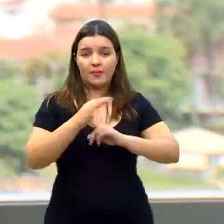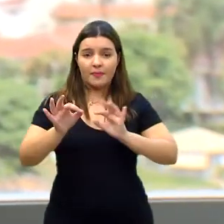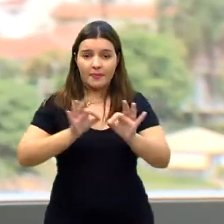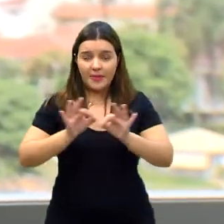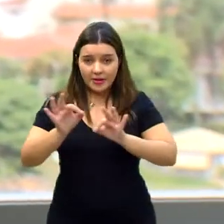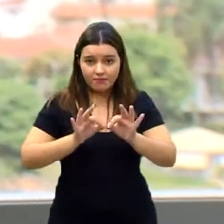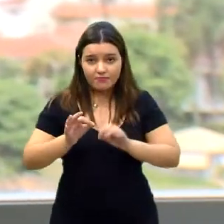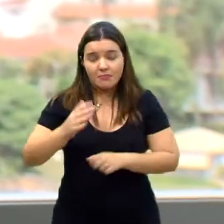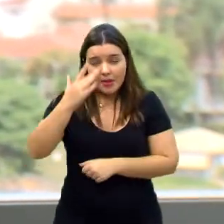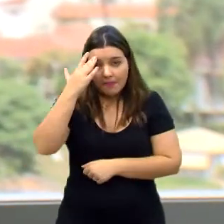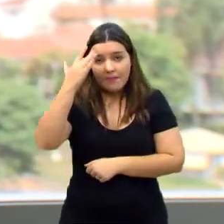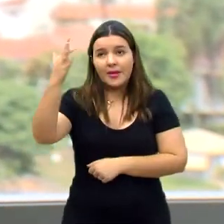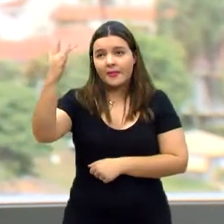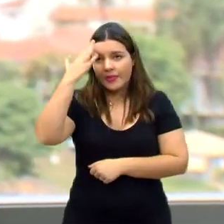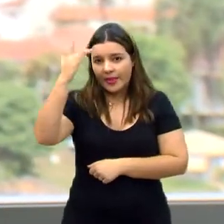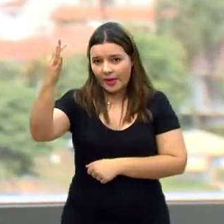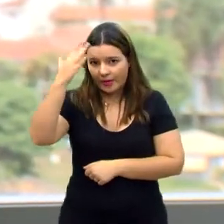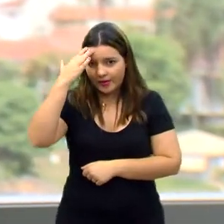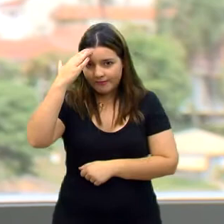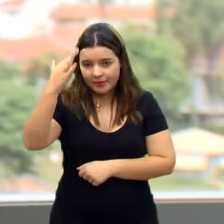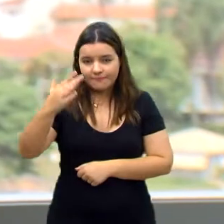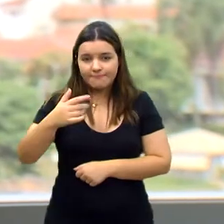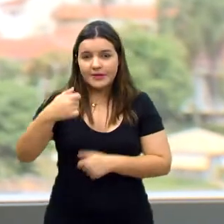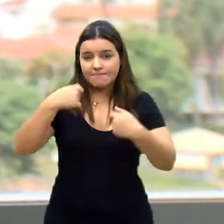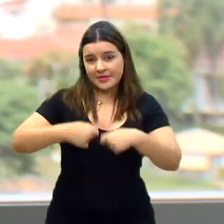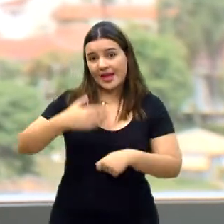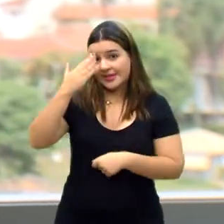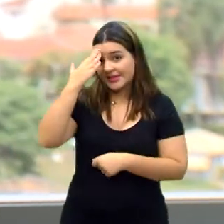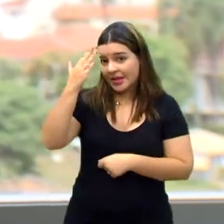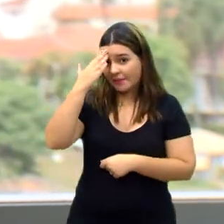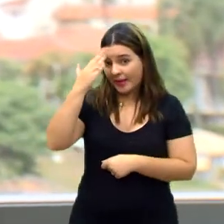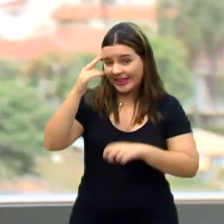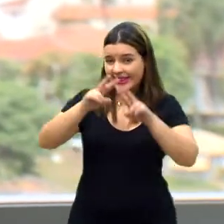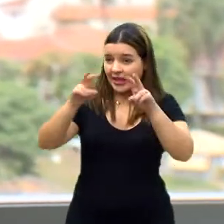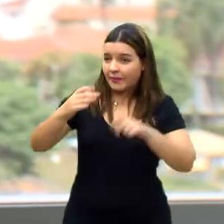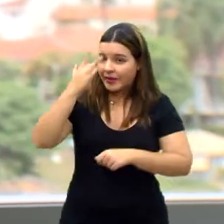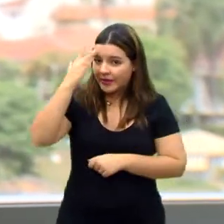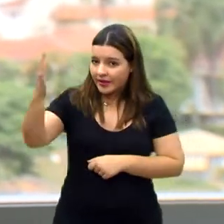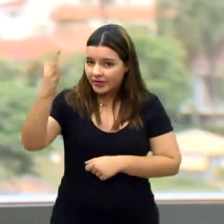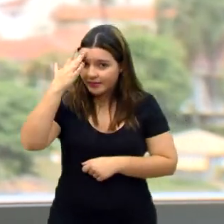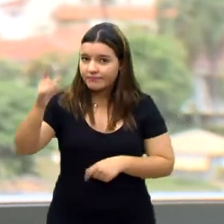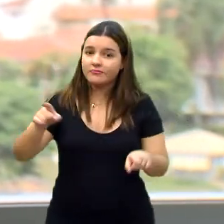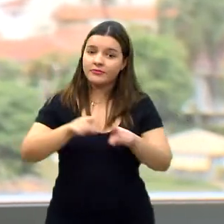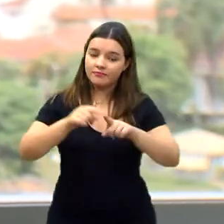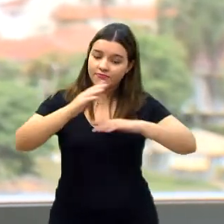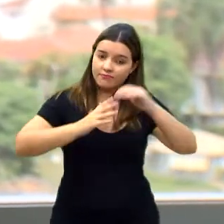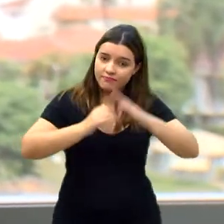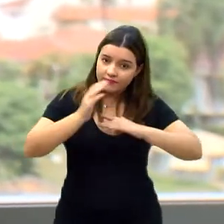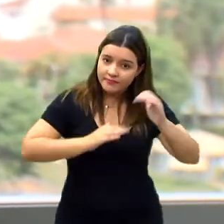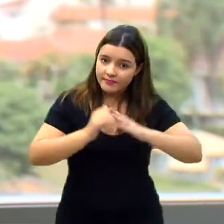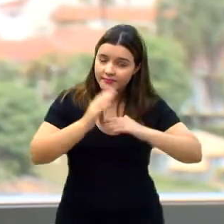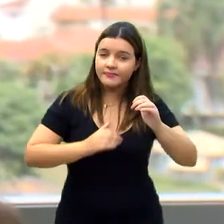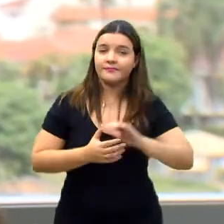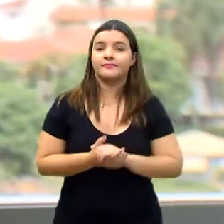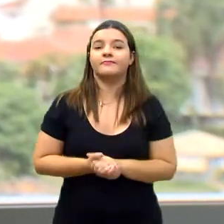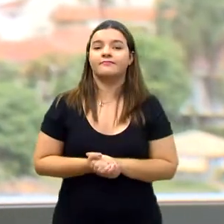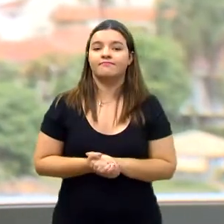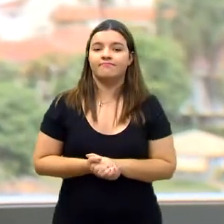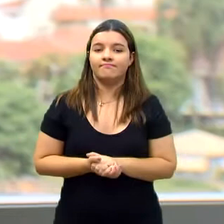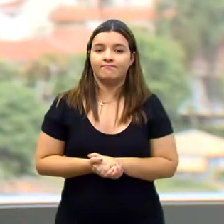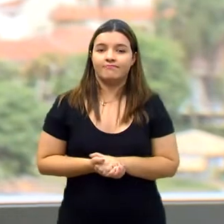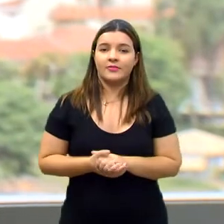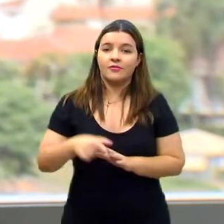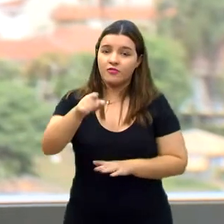parte teórica né de tudo que um design interiores precisa saber e também na parte prática que é a